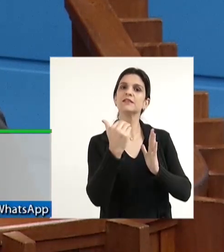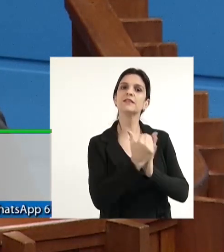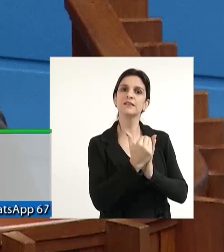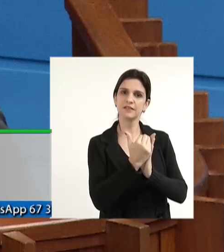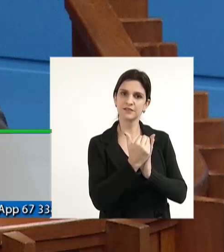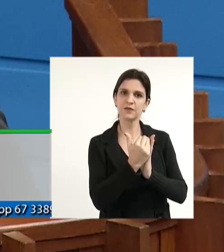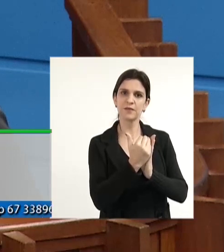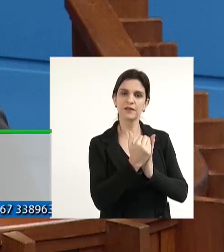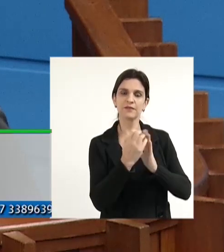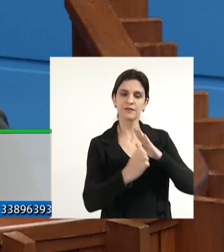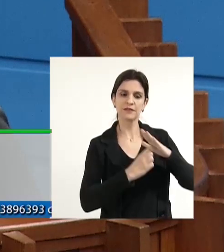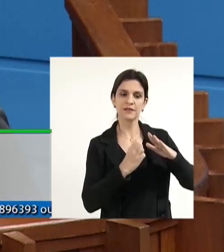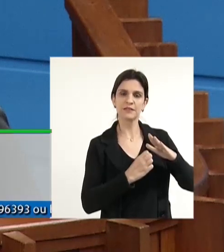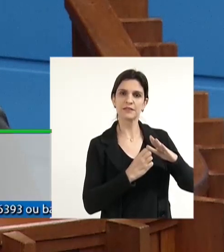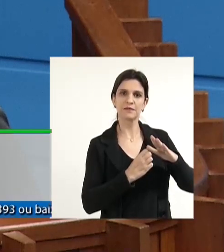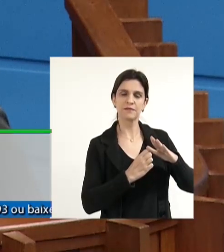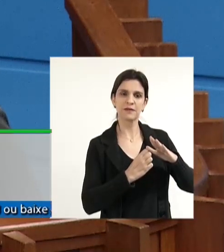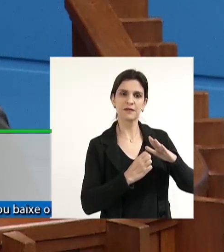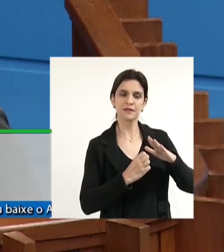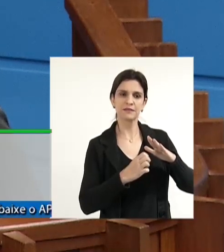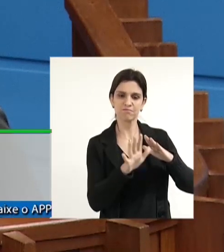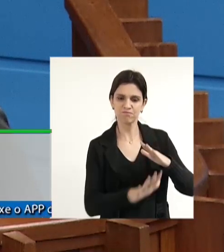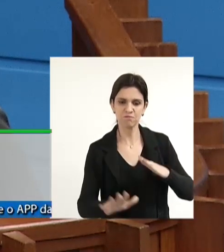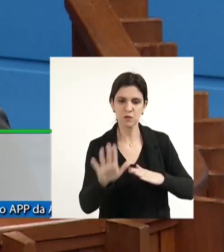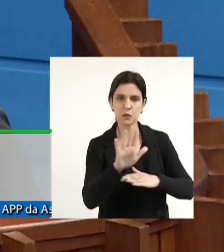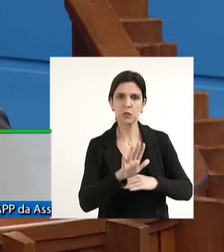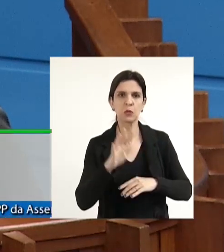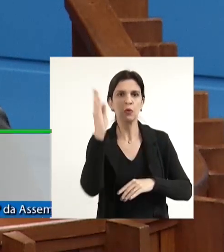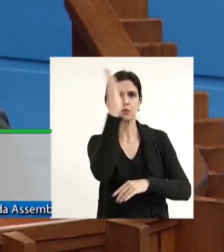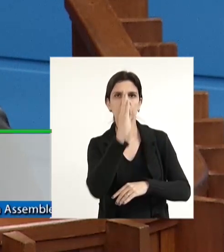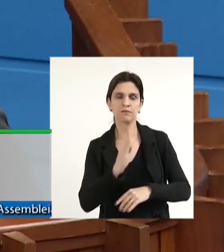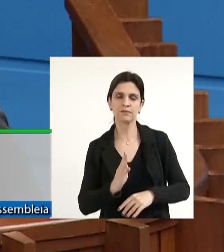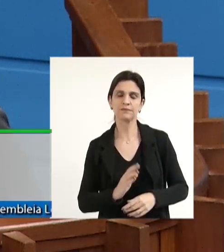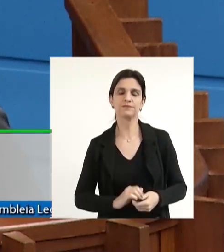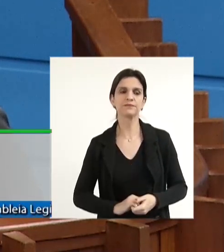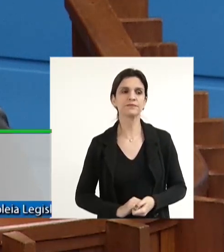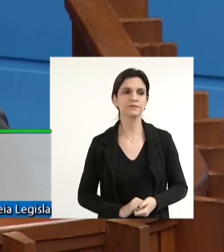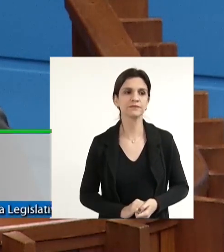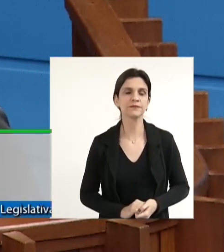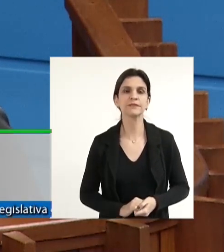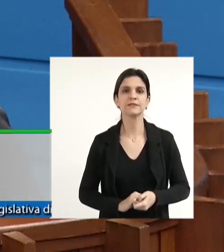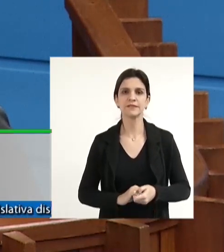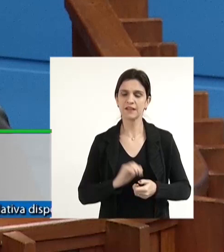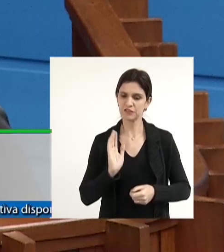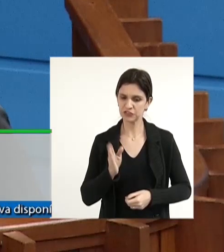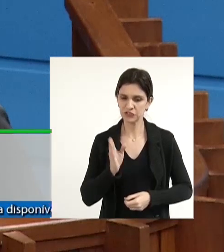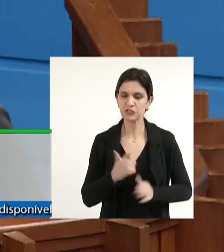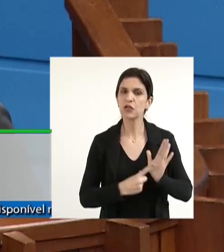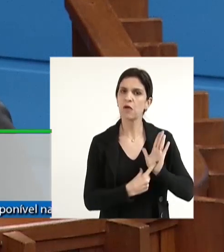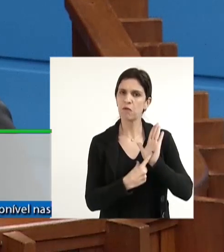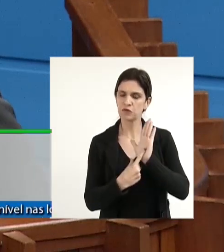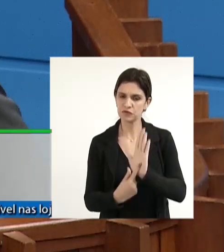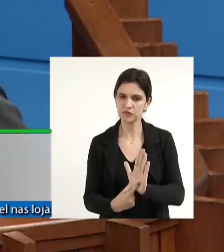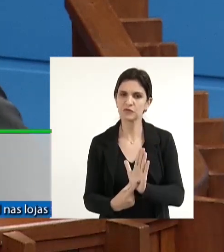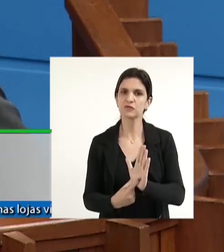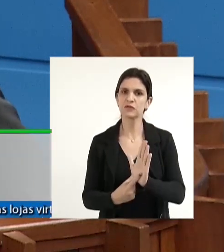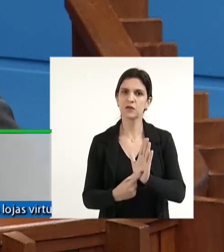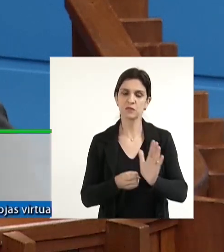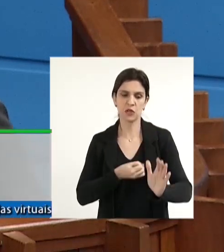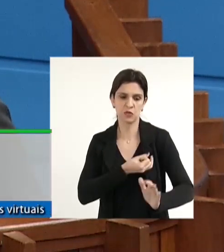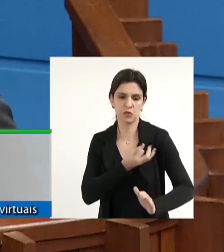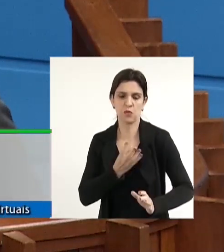colocar os seus reajustes. E, infelizmente, nós já trouxemos dados aqui importantes, que o nosso estado